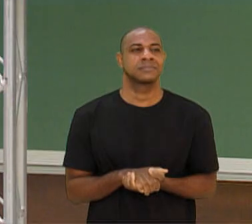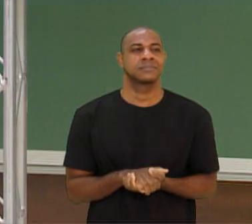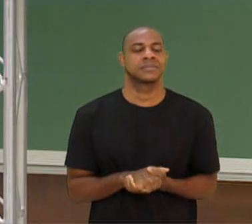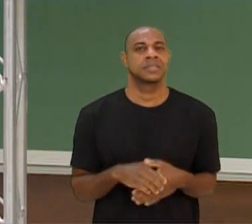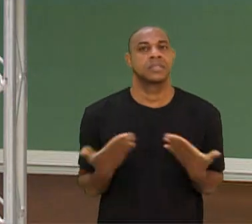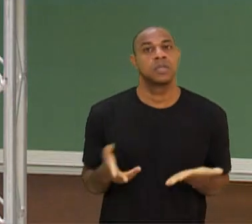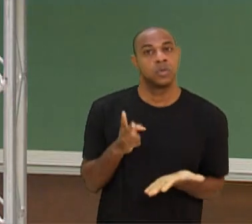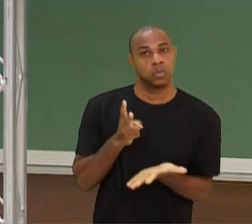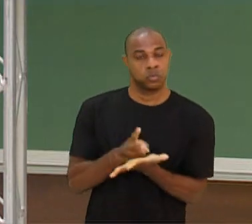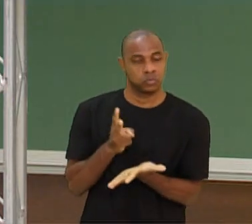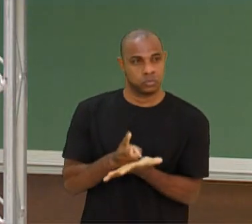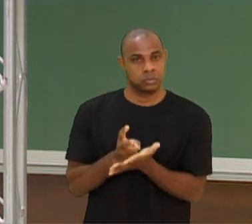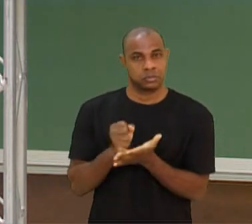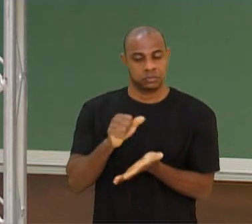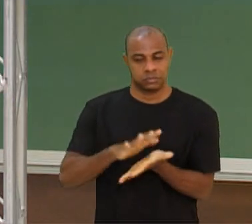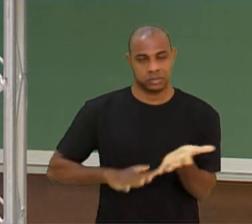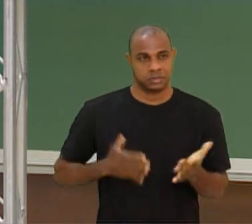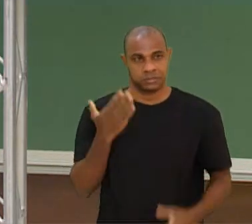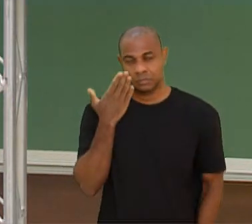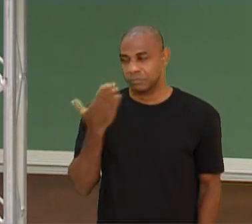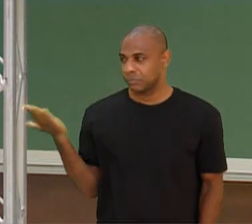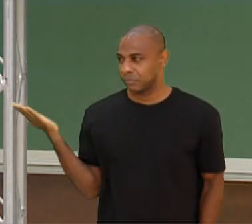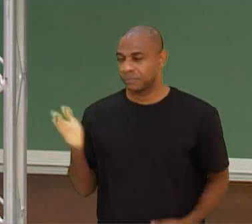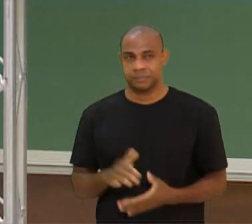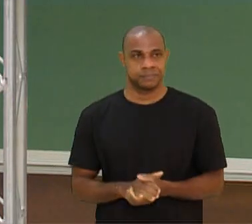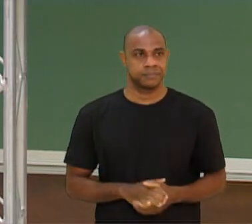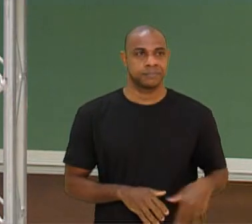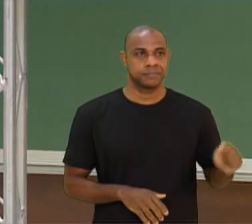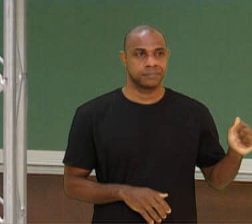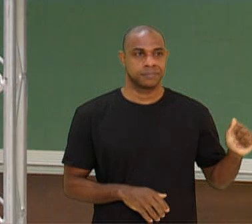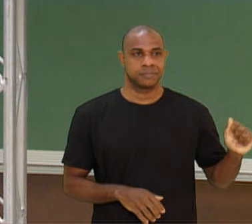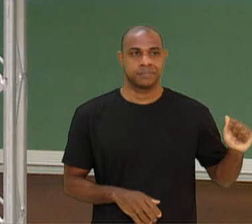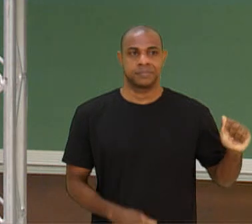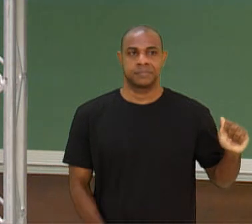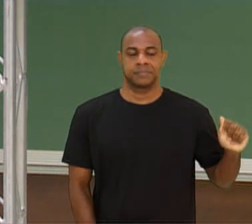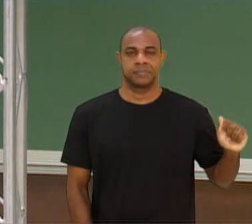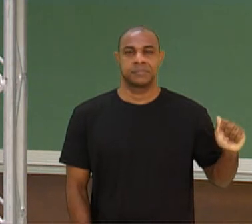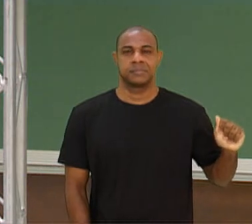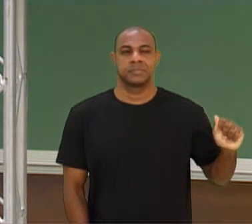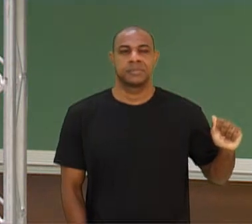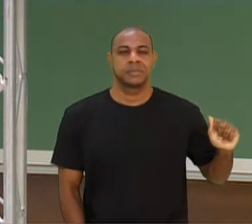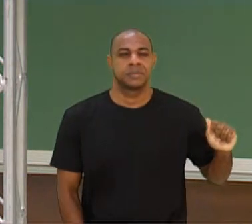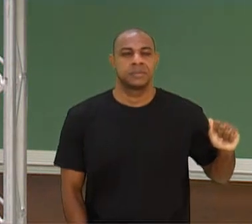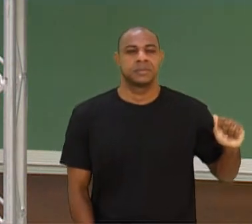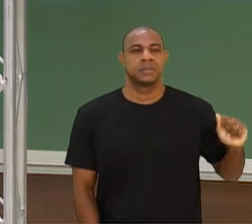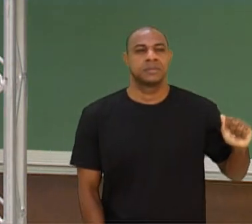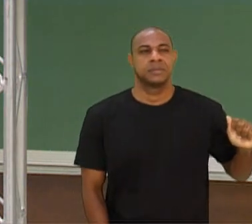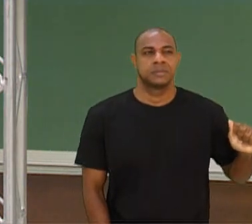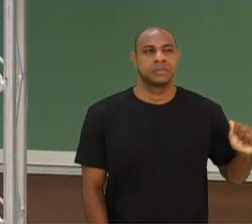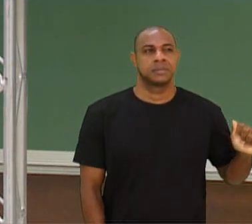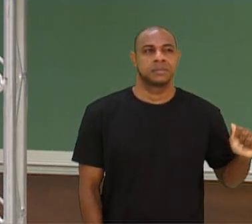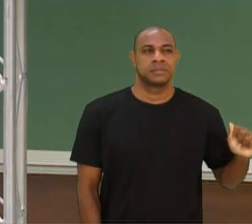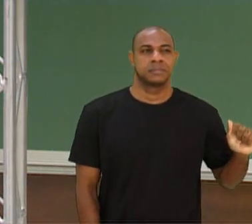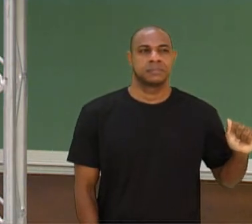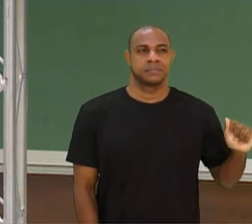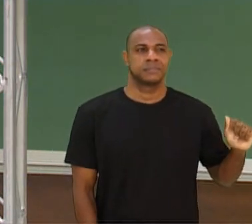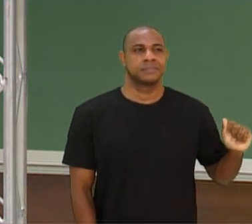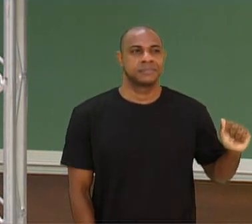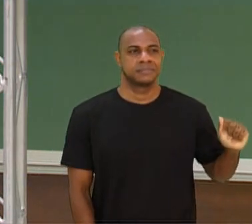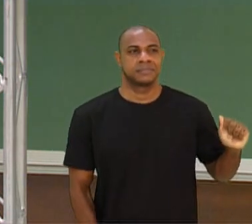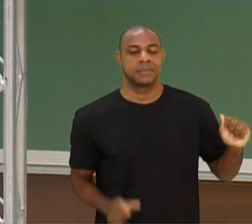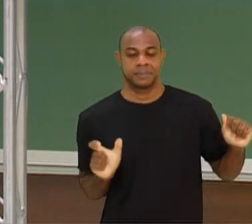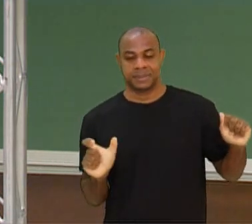Dando continuidade ao nosso exercício, it's originated as a harvest festival and to this centerpiece